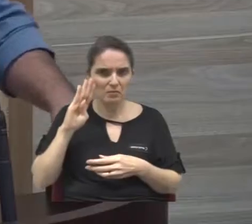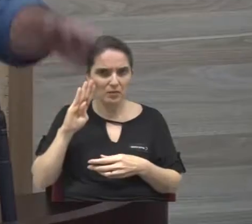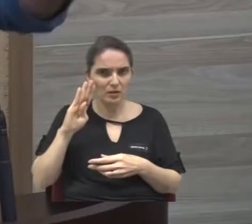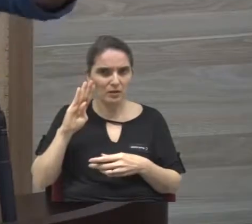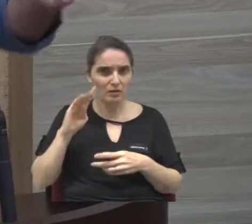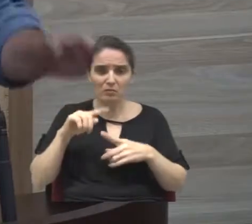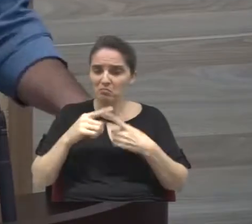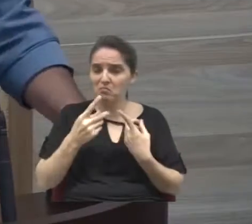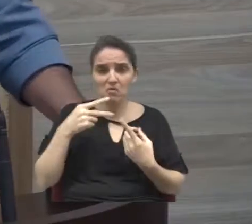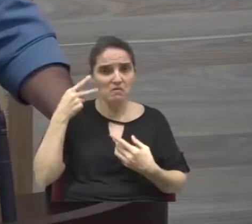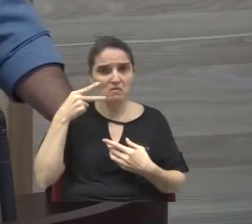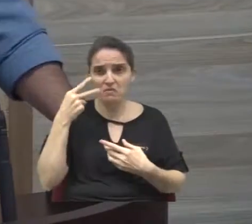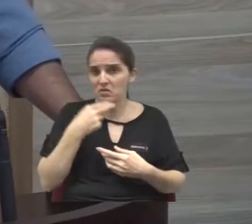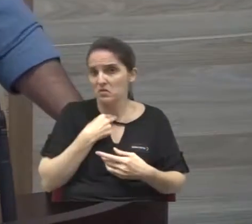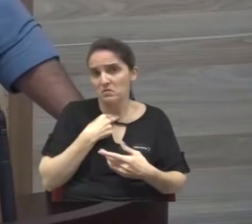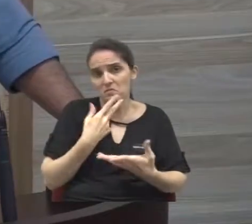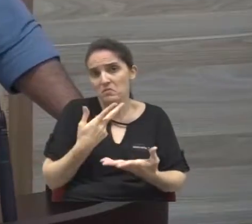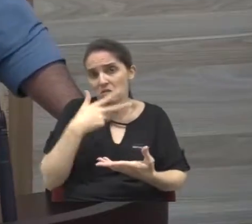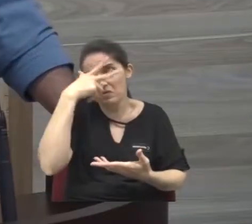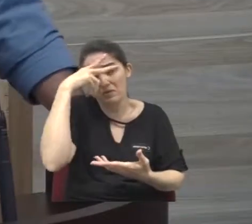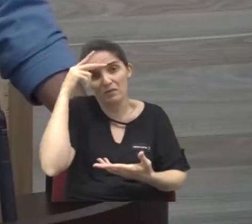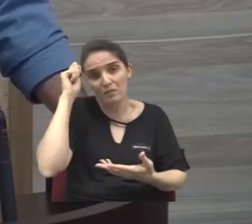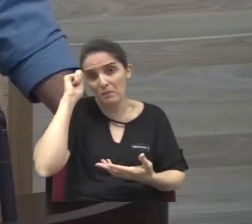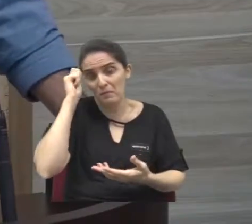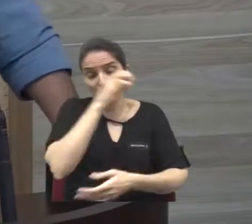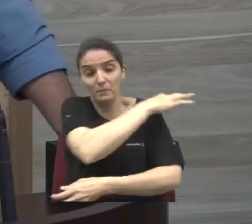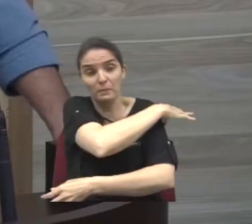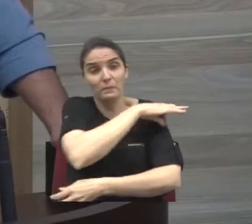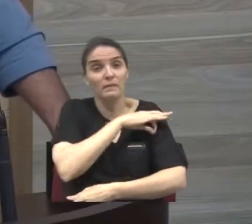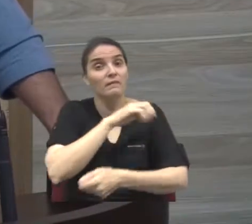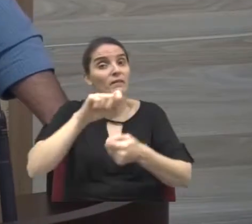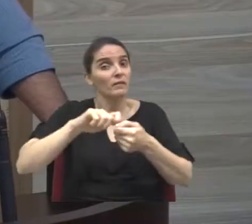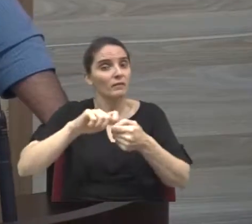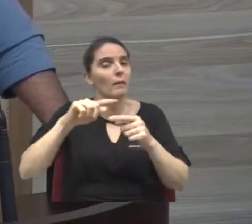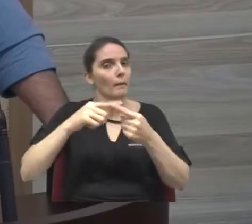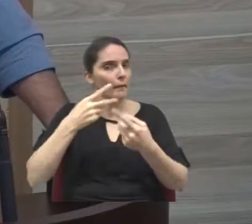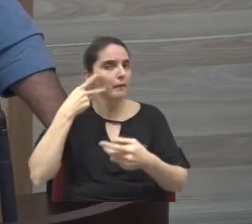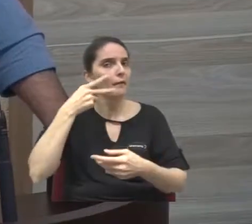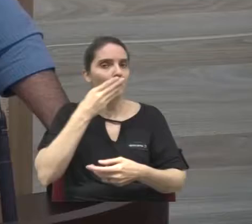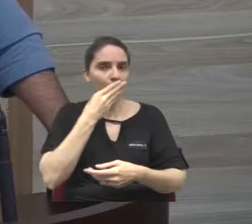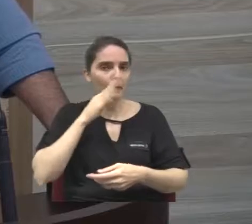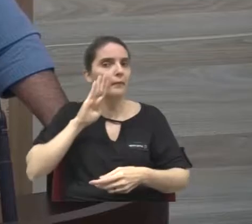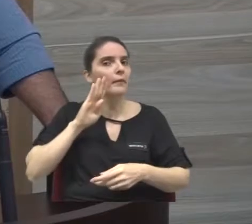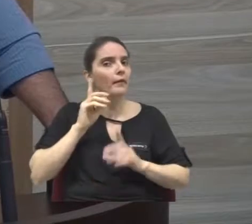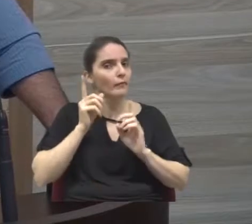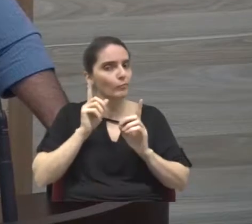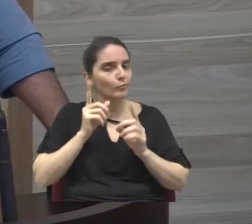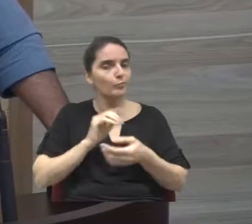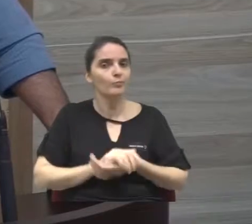é da função do prefeito. Mas prometem. E é difícil.